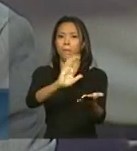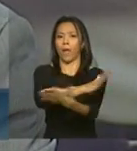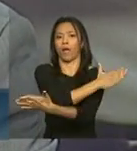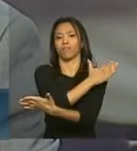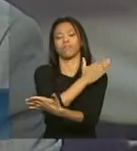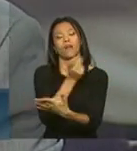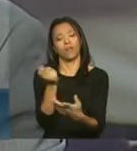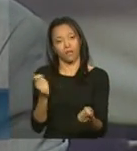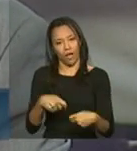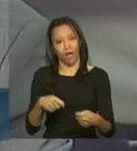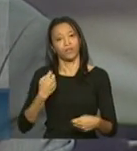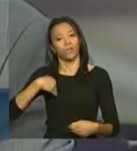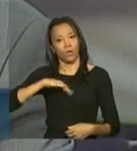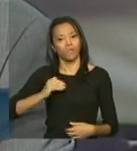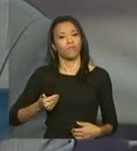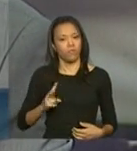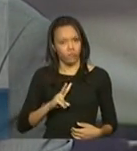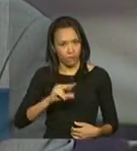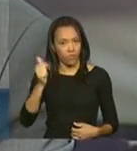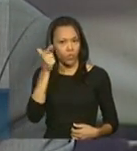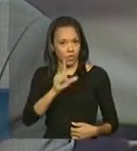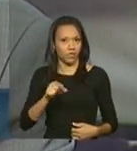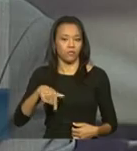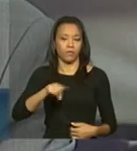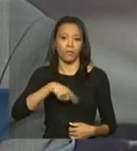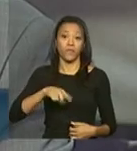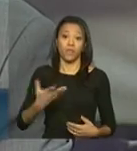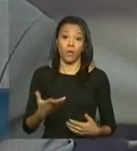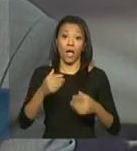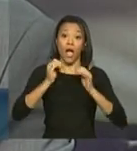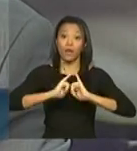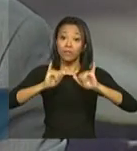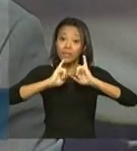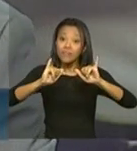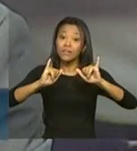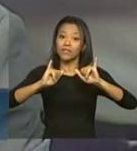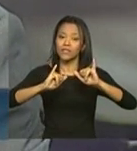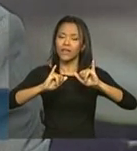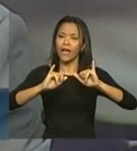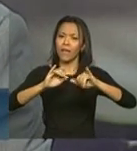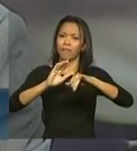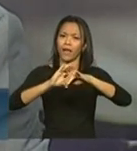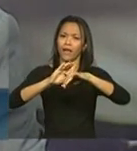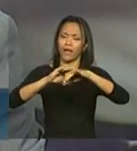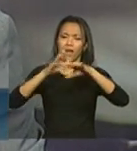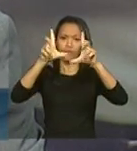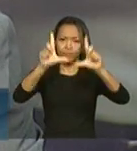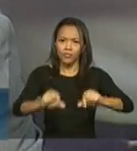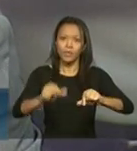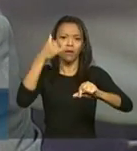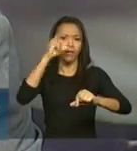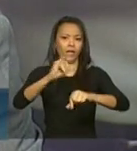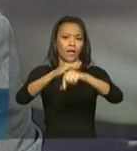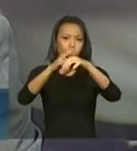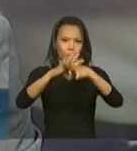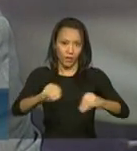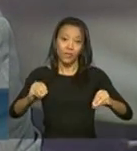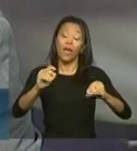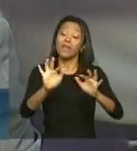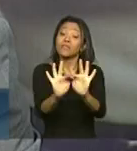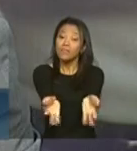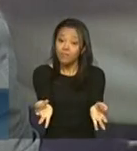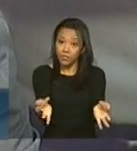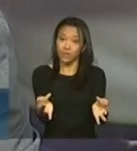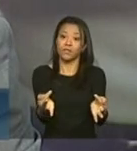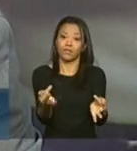caminharemos neste sentido. A campanha é uma campanha simples, que procura identificar exatamente essa dimensão com uma